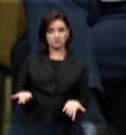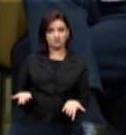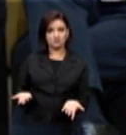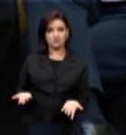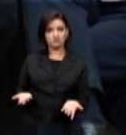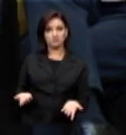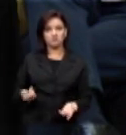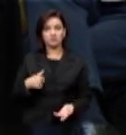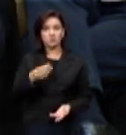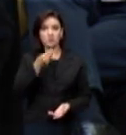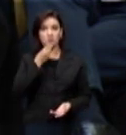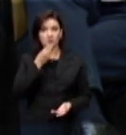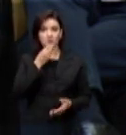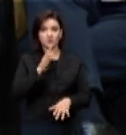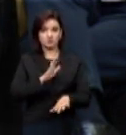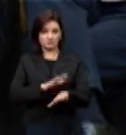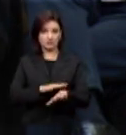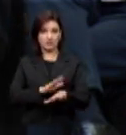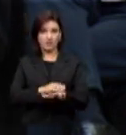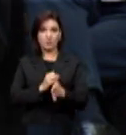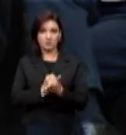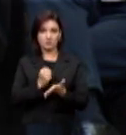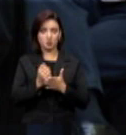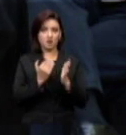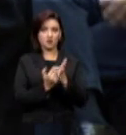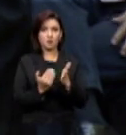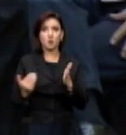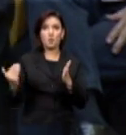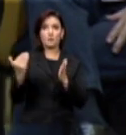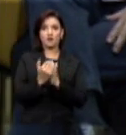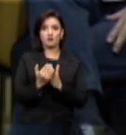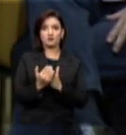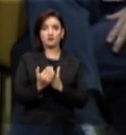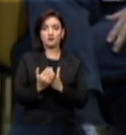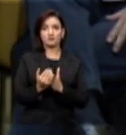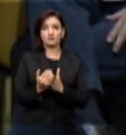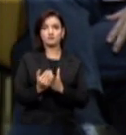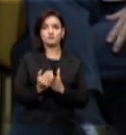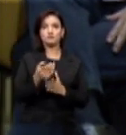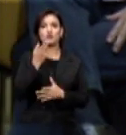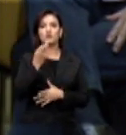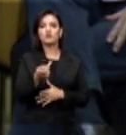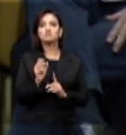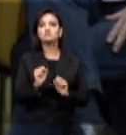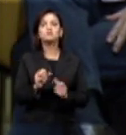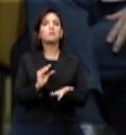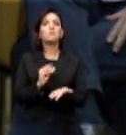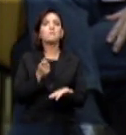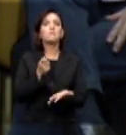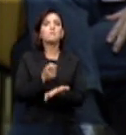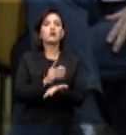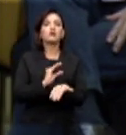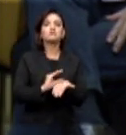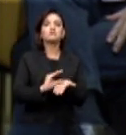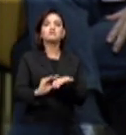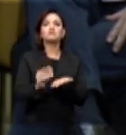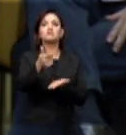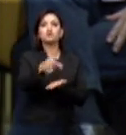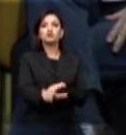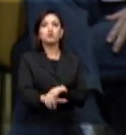Eu poderia prorrogar, porque o contrato assim o autoriza, simplesmente determinando, paga-se uma nova